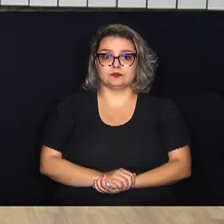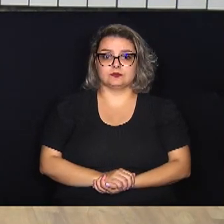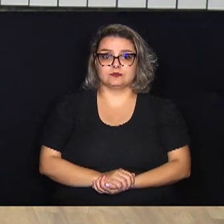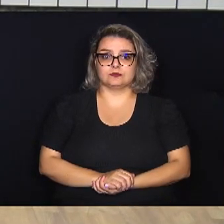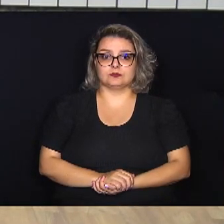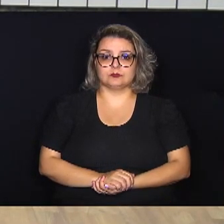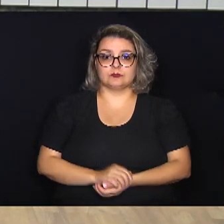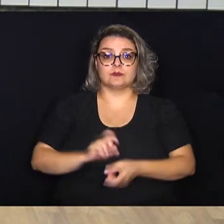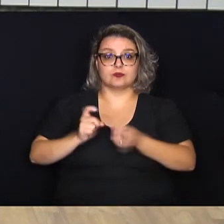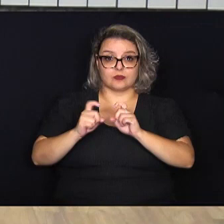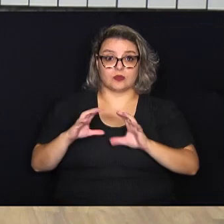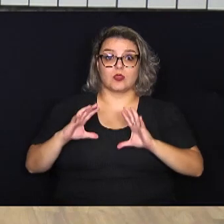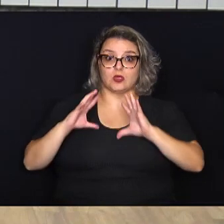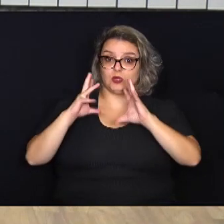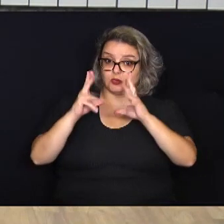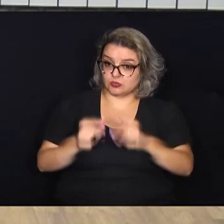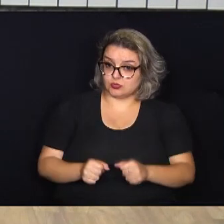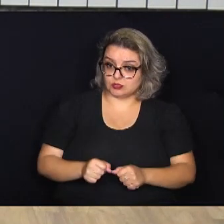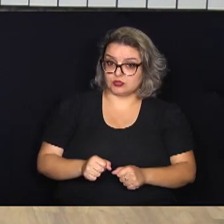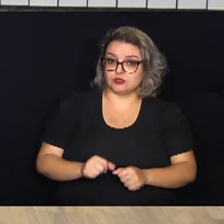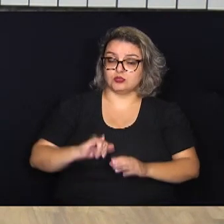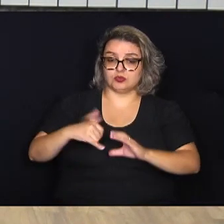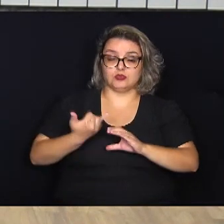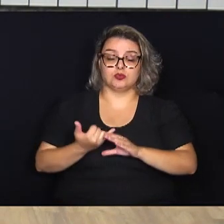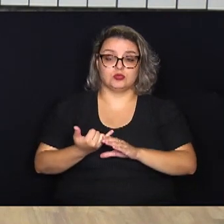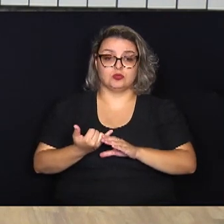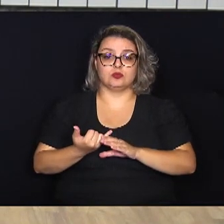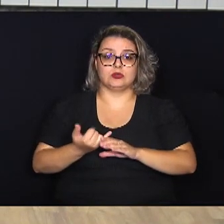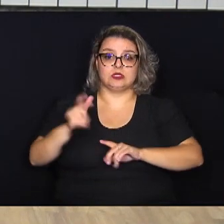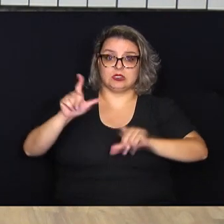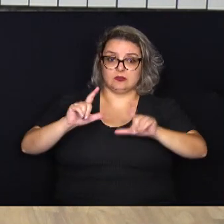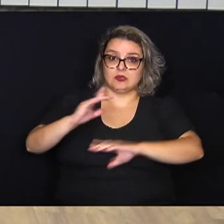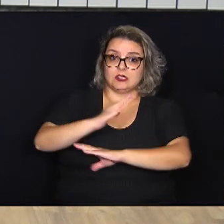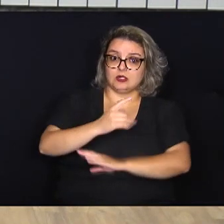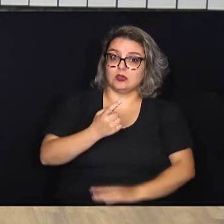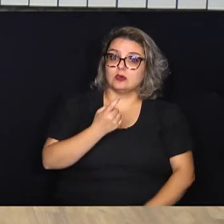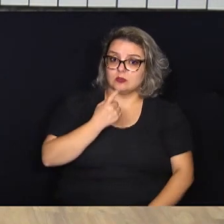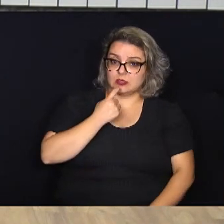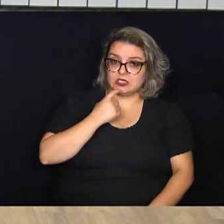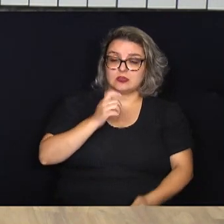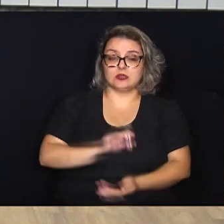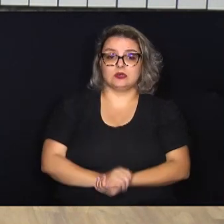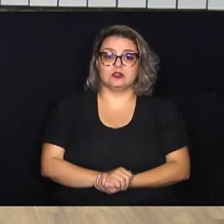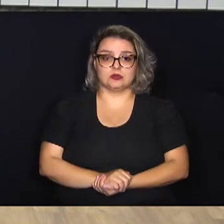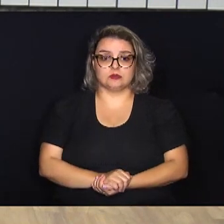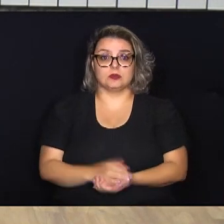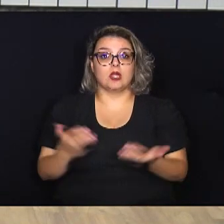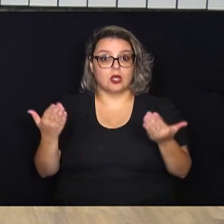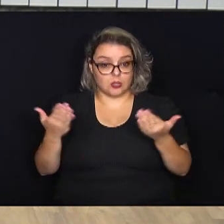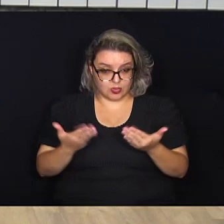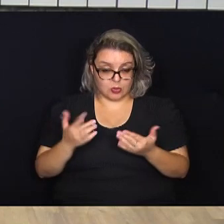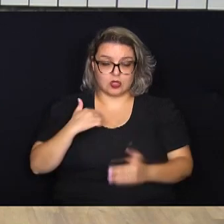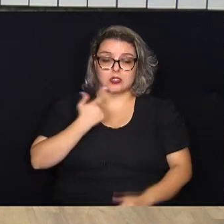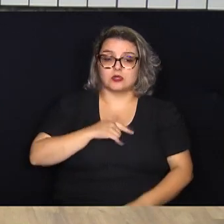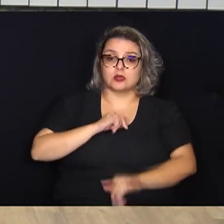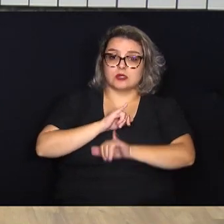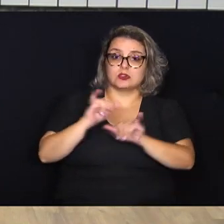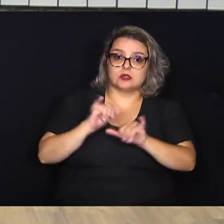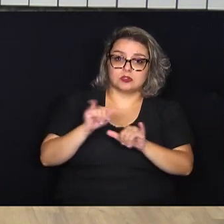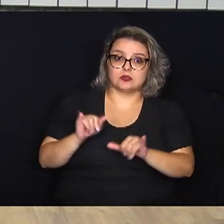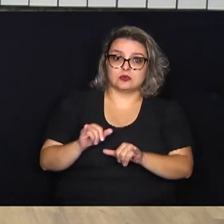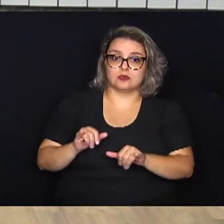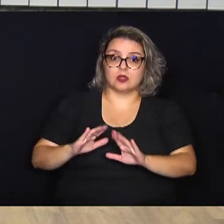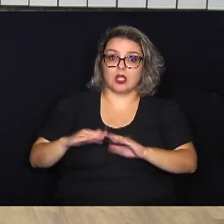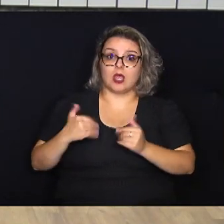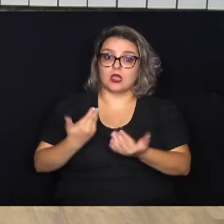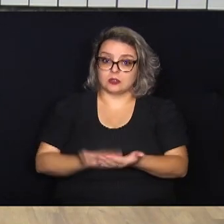A reunião completa está lá no youtube.com/TV Câmara Campinas. Agora, nós vamos falar dos